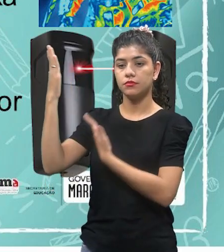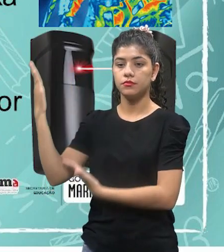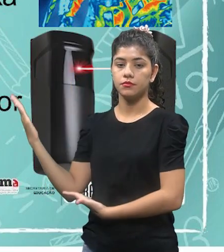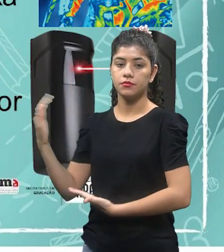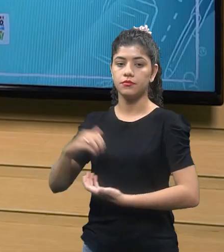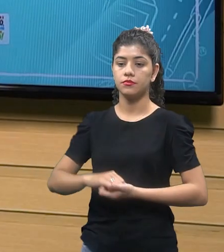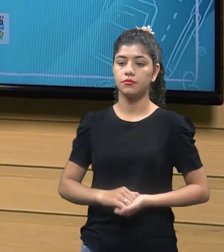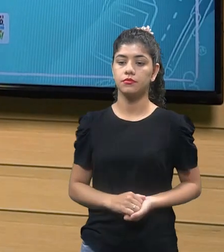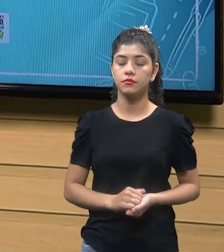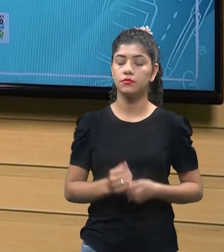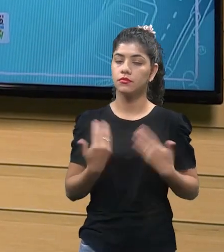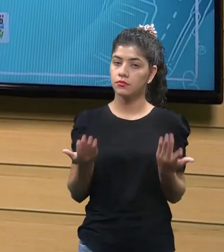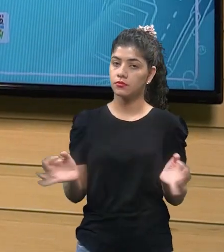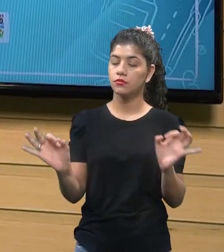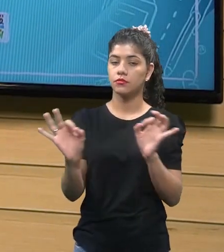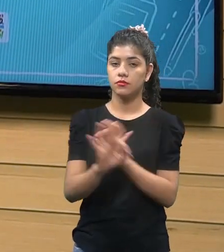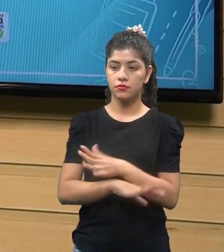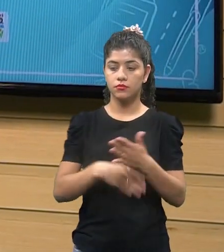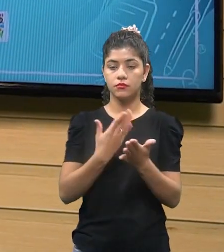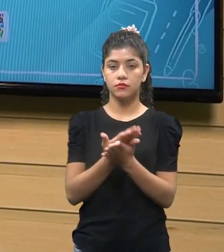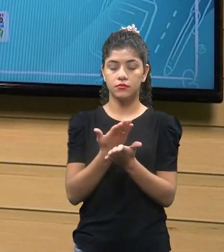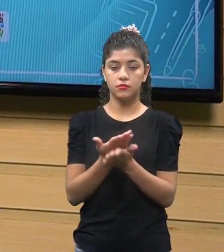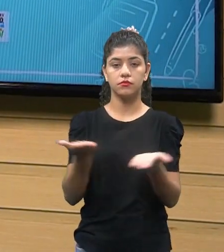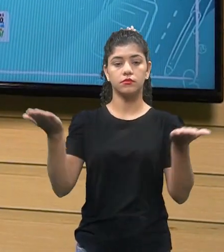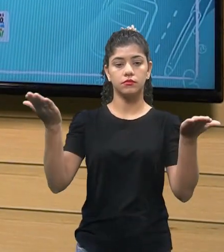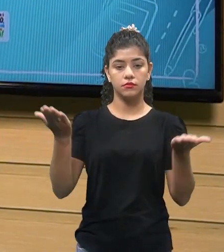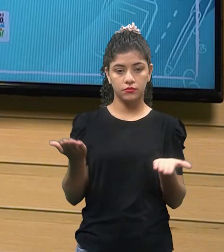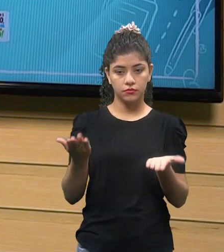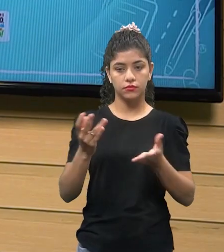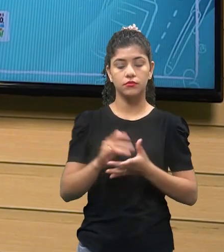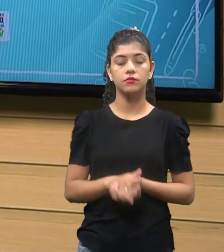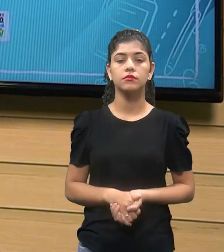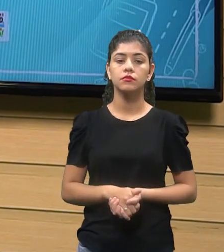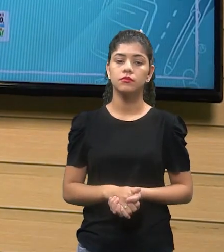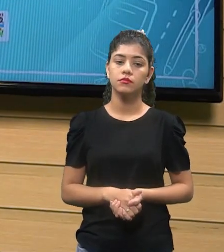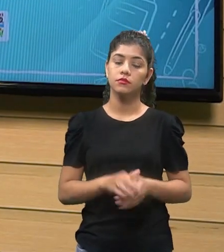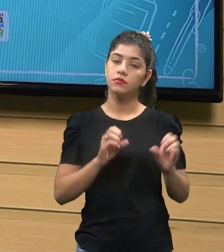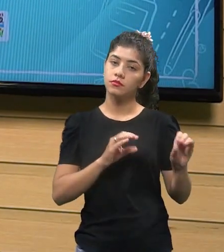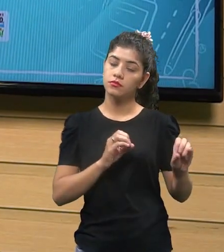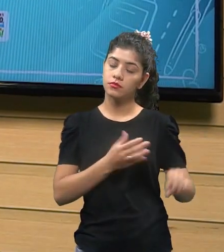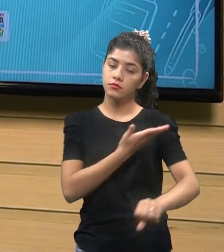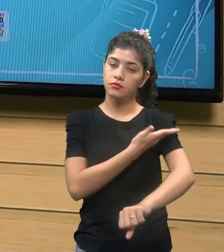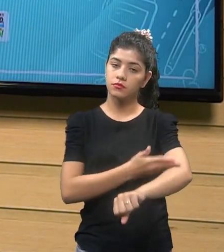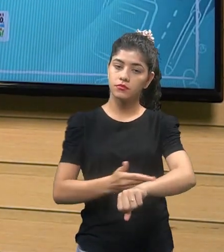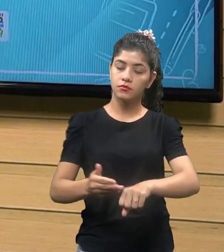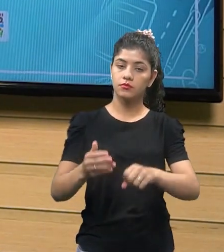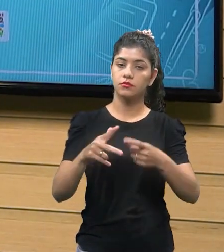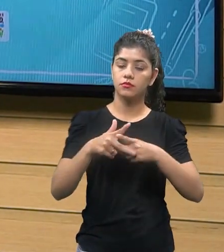aí. Aqui a gente encerra a nossa disciplina de educação, de